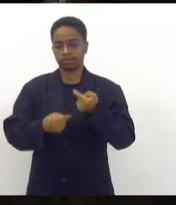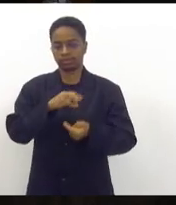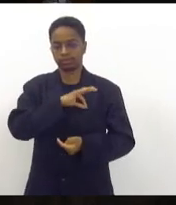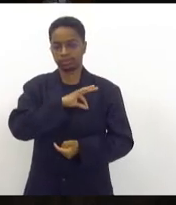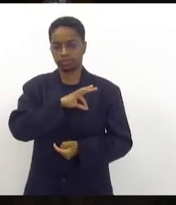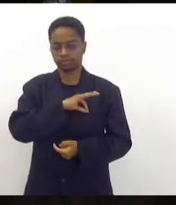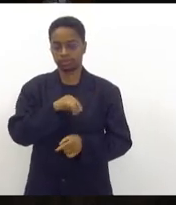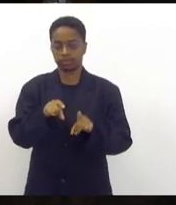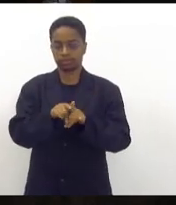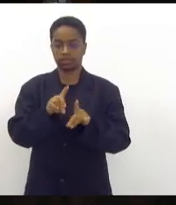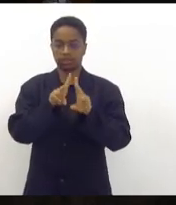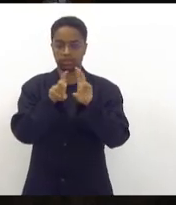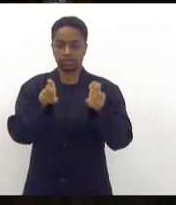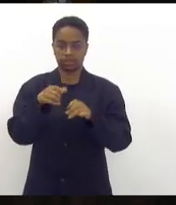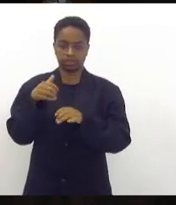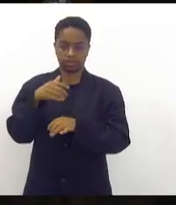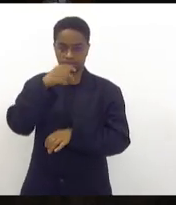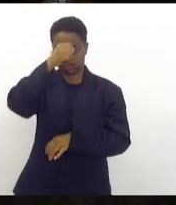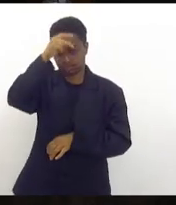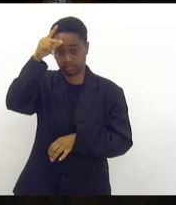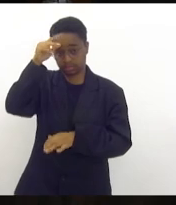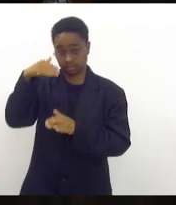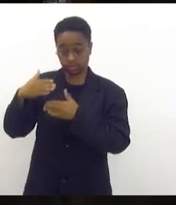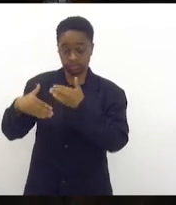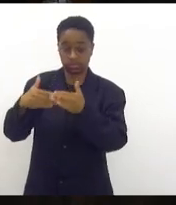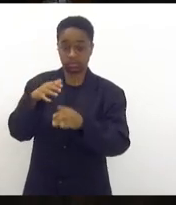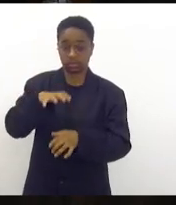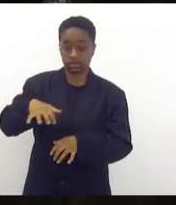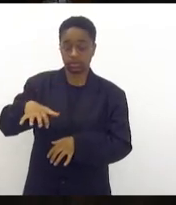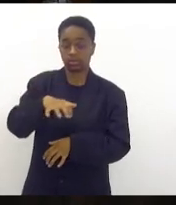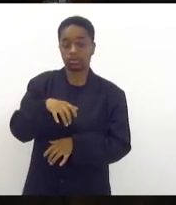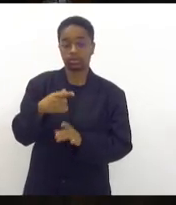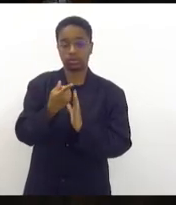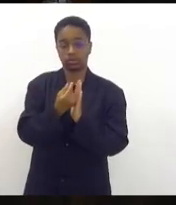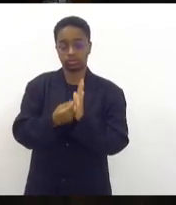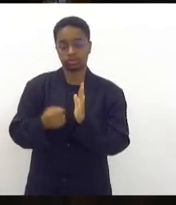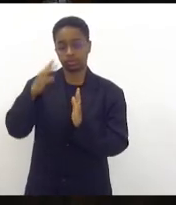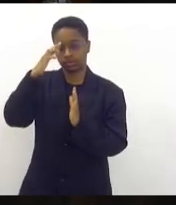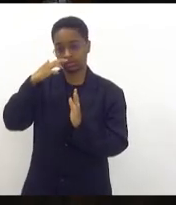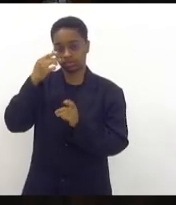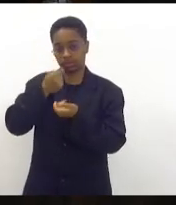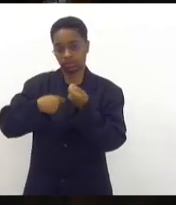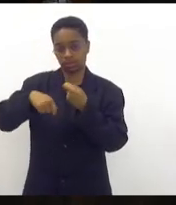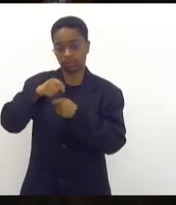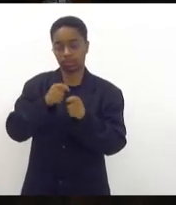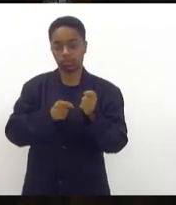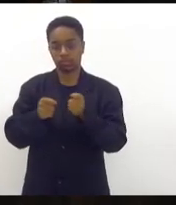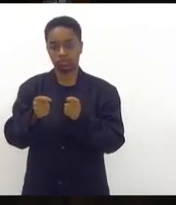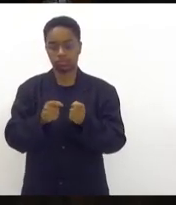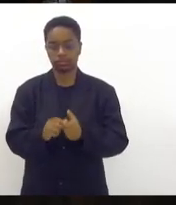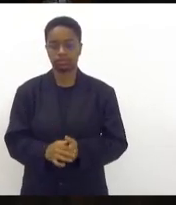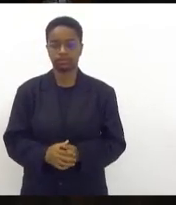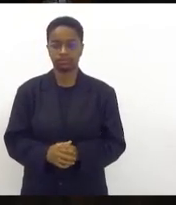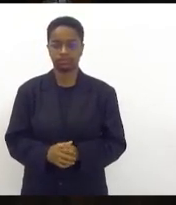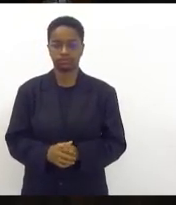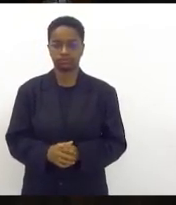Assuntos Municipal, Desenvolvimento Regional e de Orçamento, Finanças, Fiscalização Financeira e Controle.